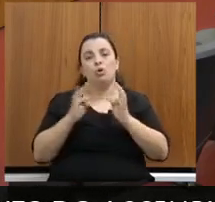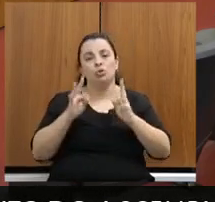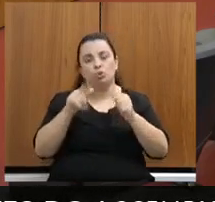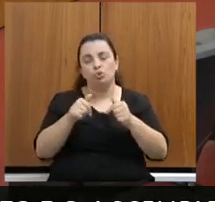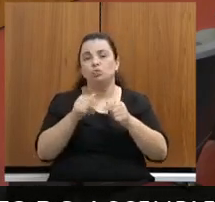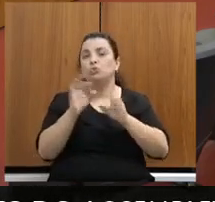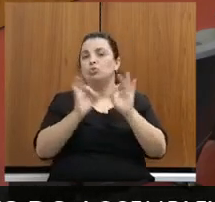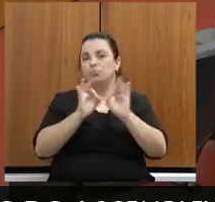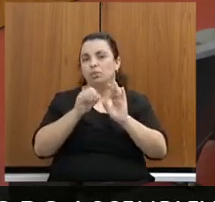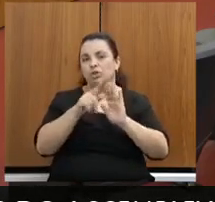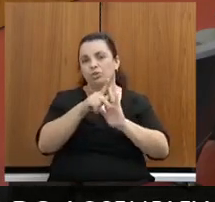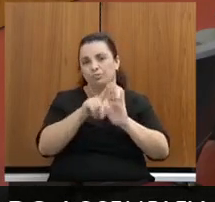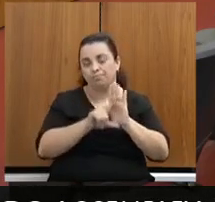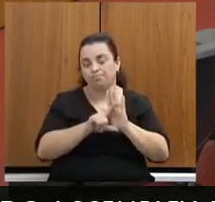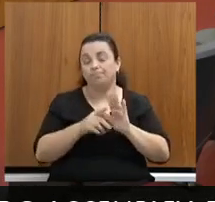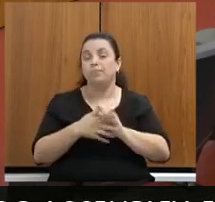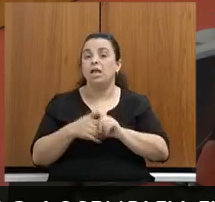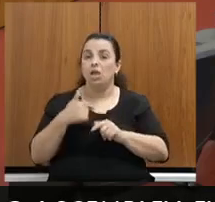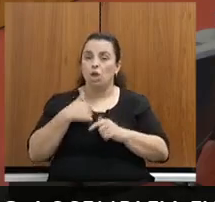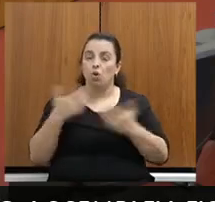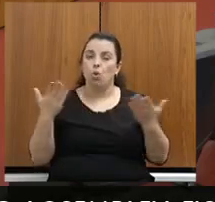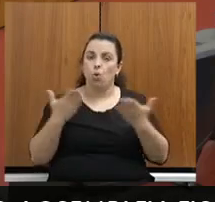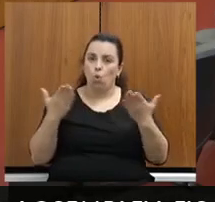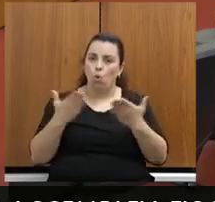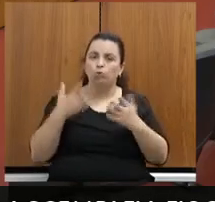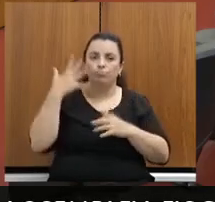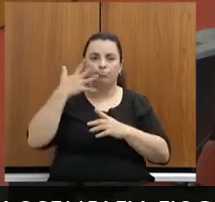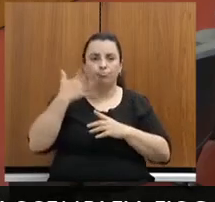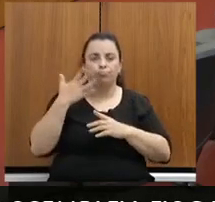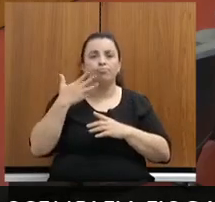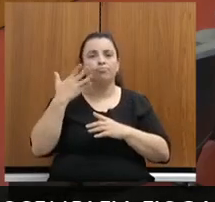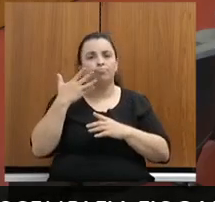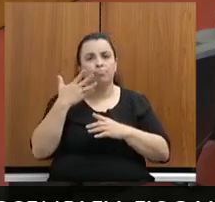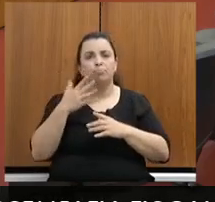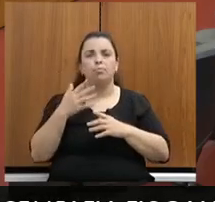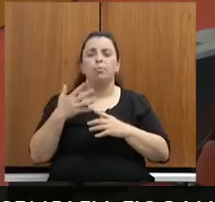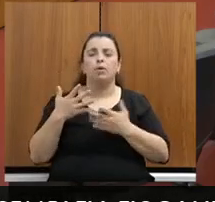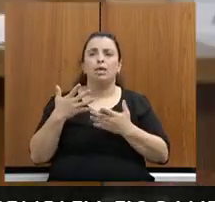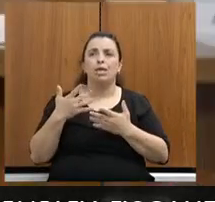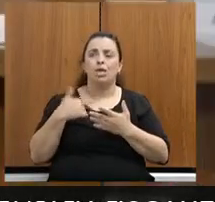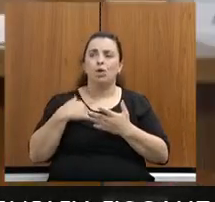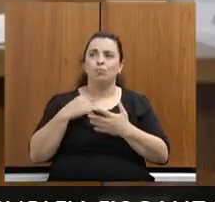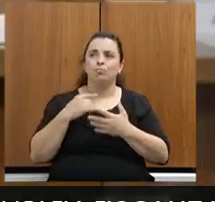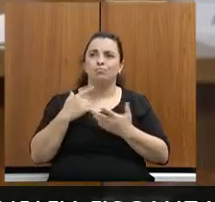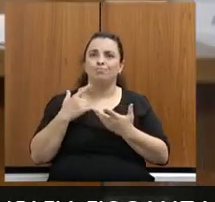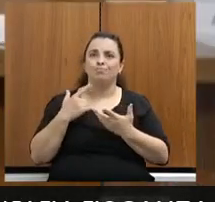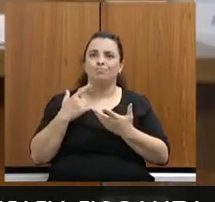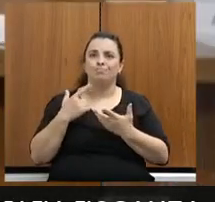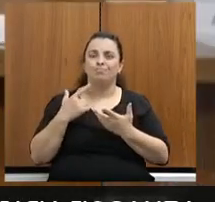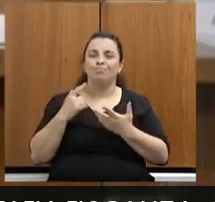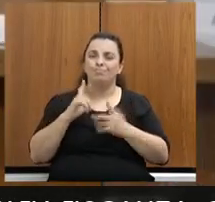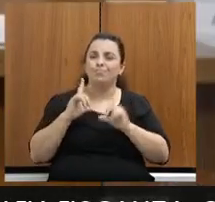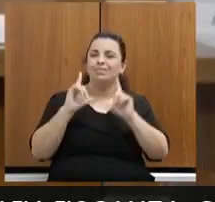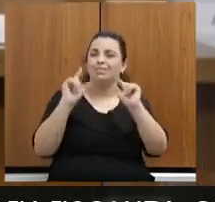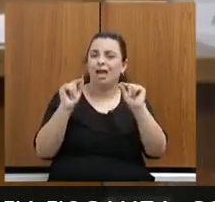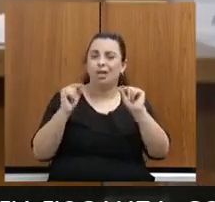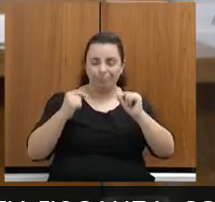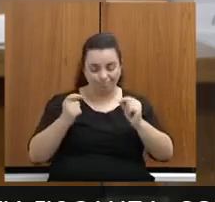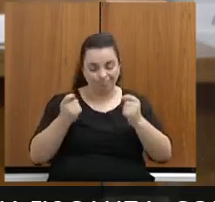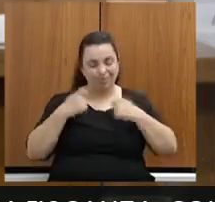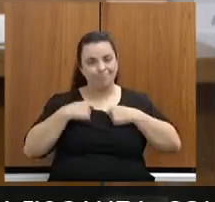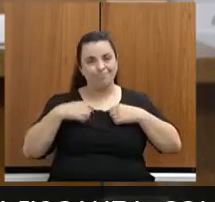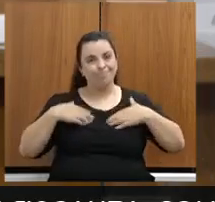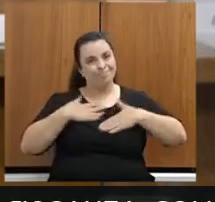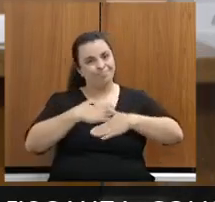então eu saio daqui hoje fechando esse ano de 2021 com muita com muito contentamento nós